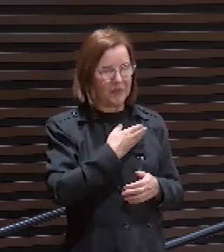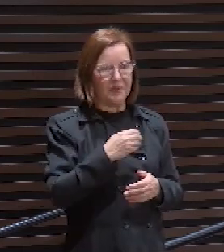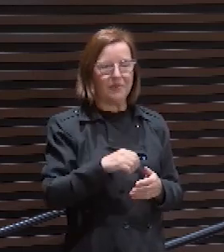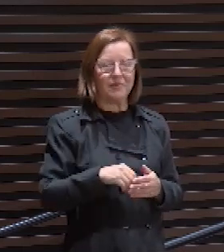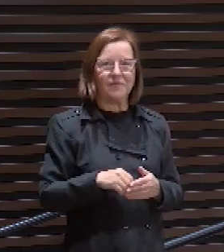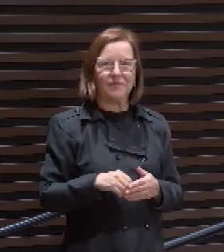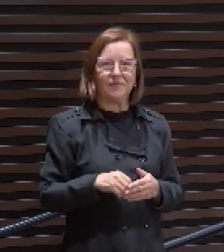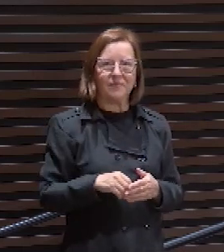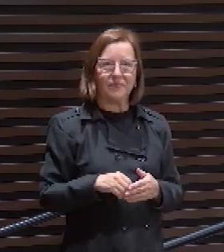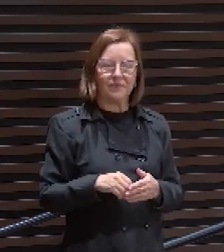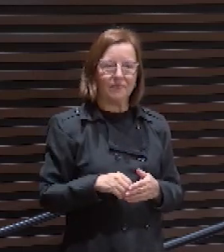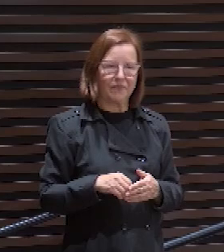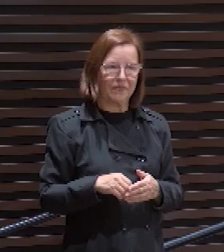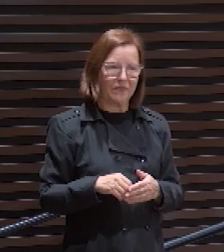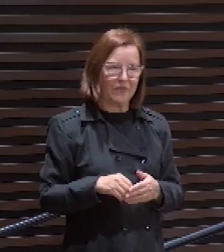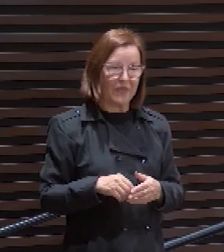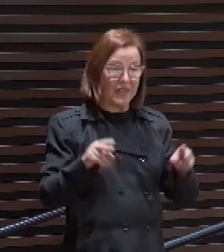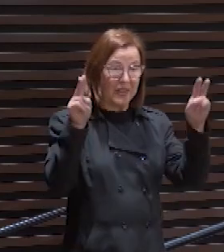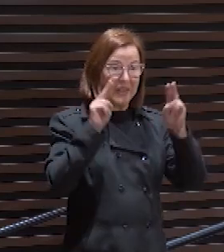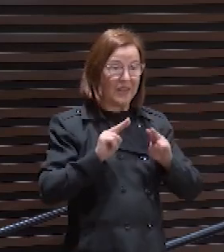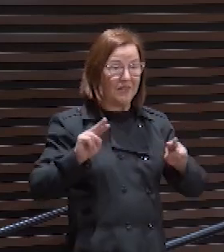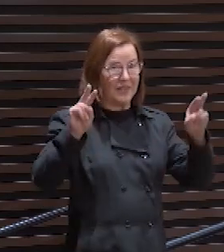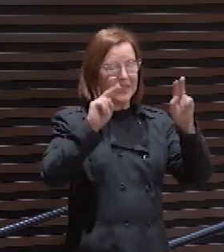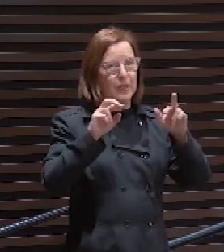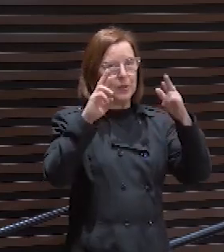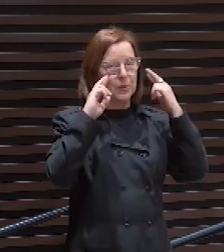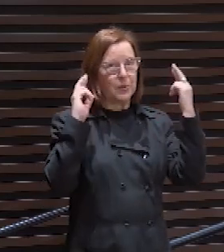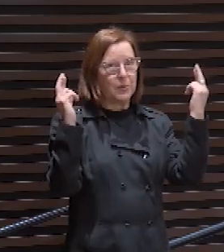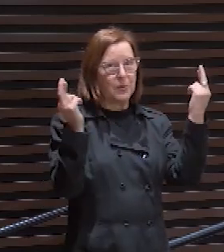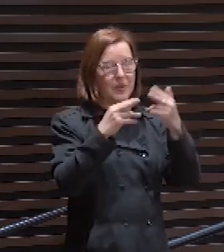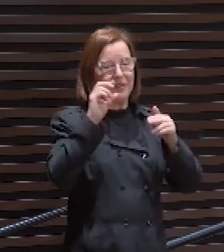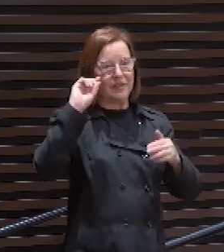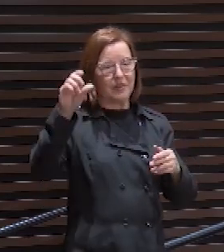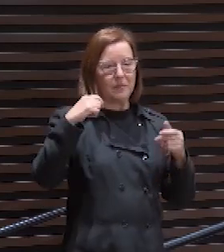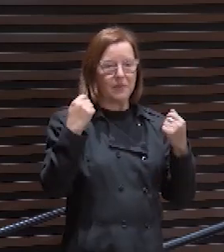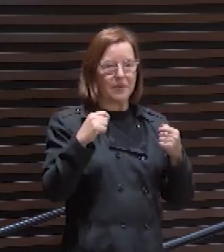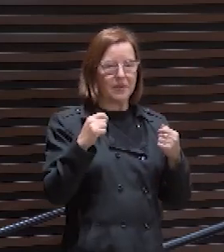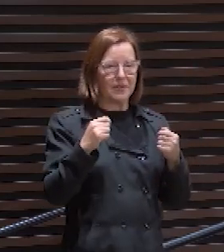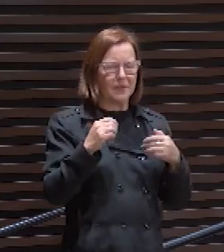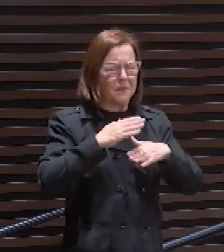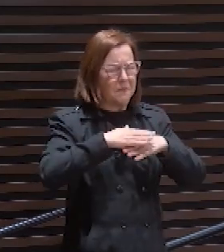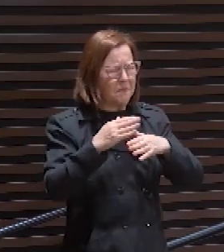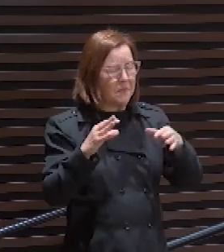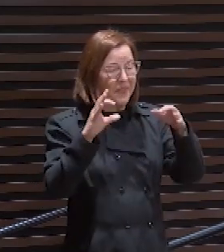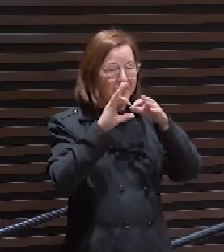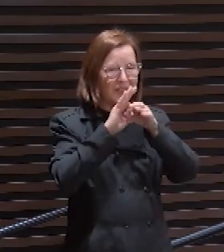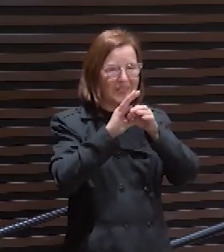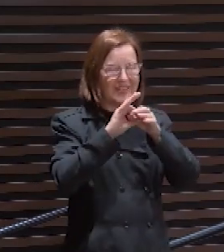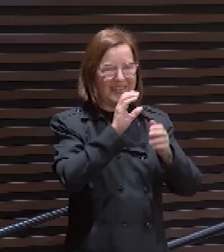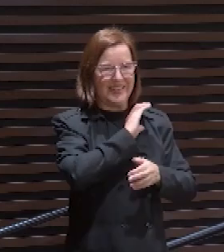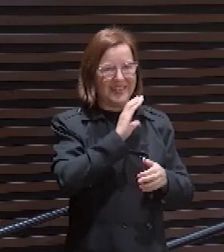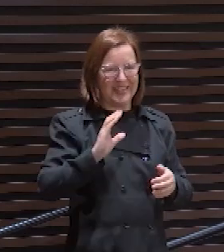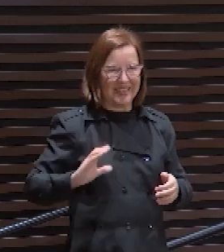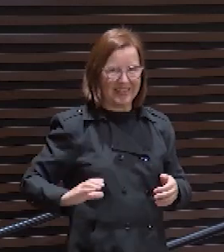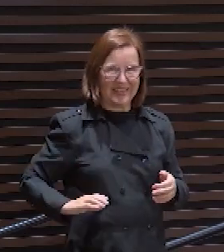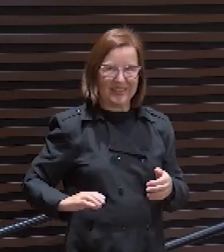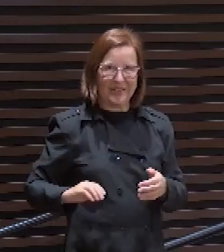estabilidade. Na visão do reino de Deus, precisamos ser mais íntimos de Cristo e usados em sua